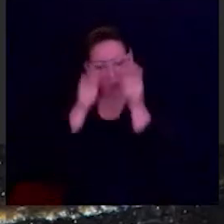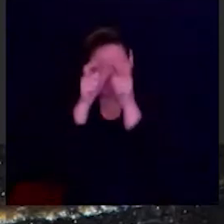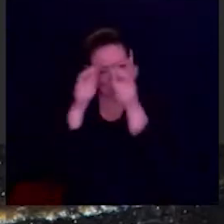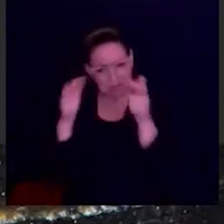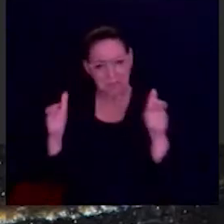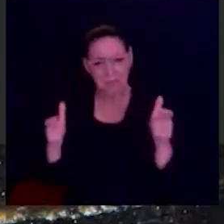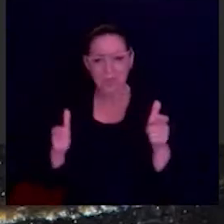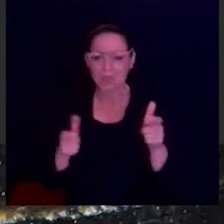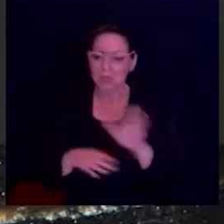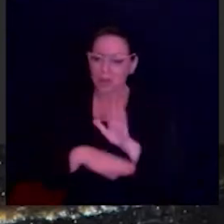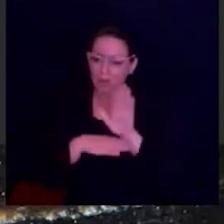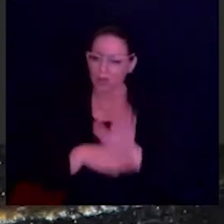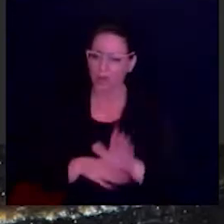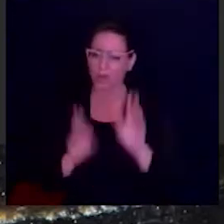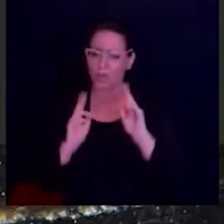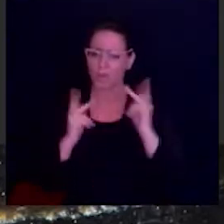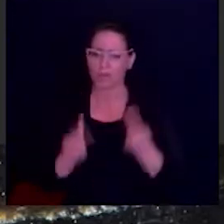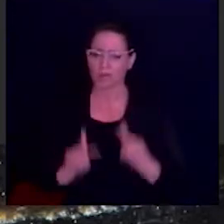bem-estar da humanidade.